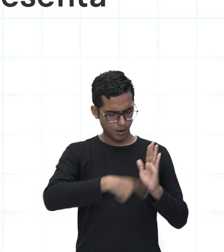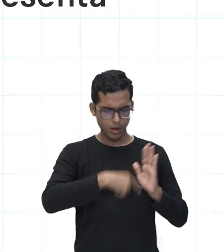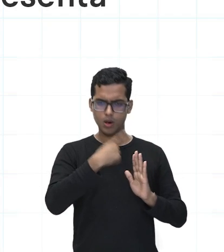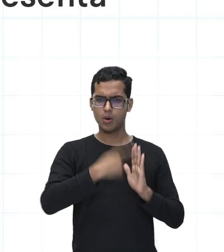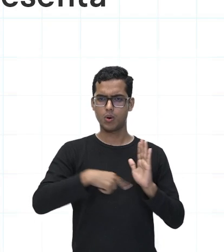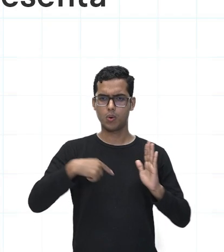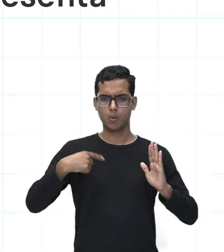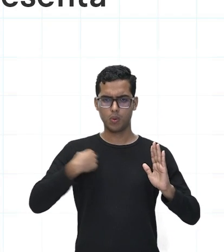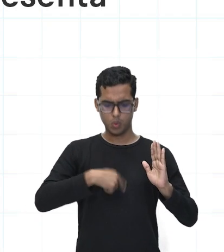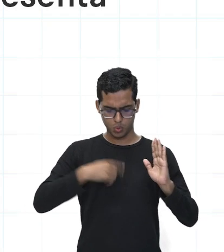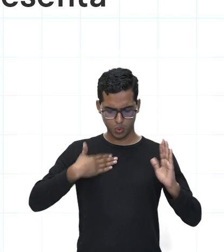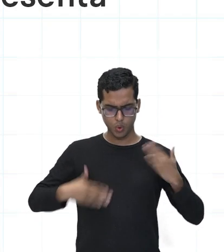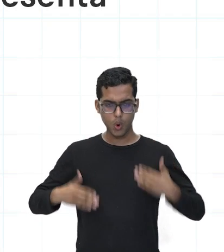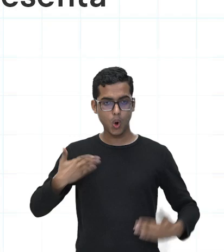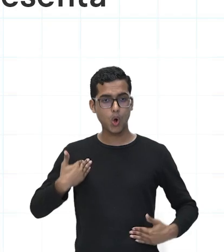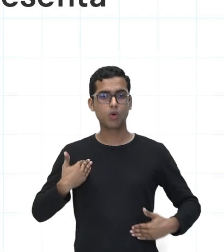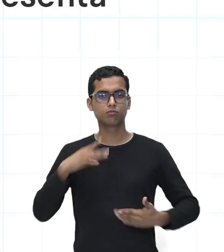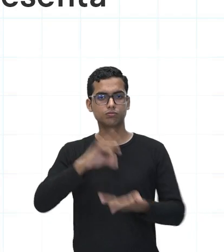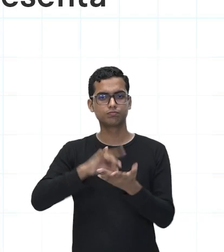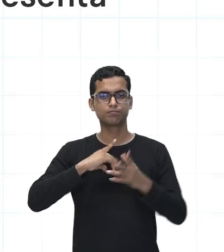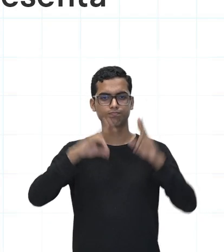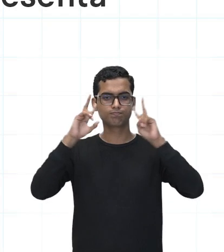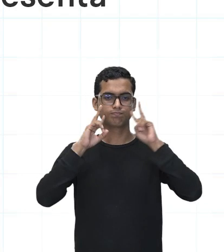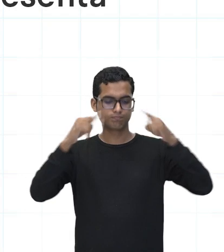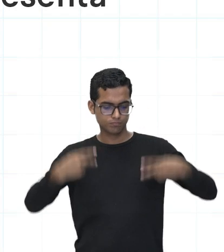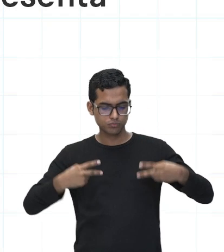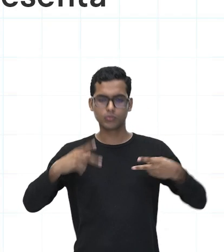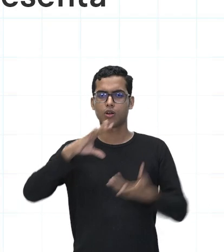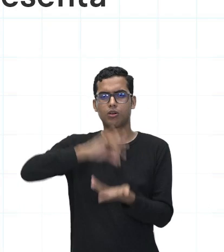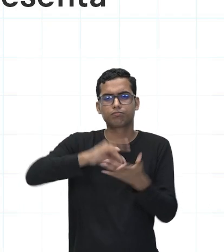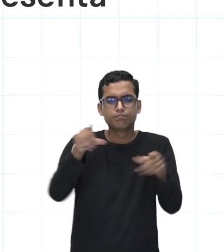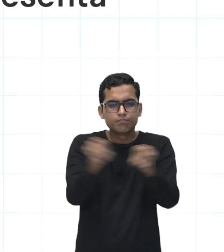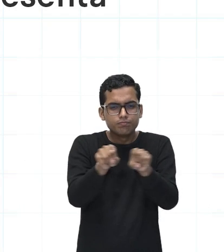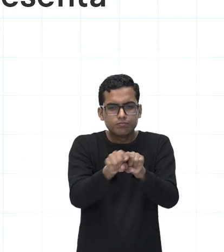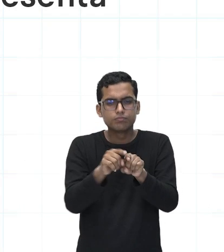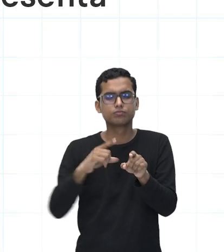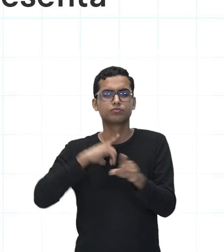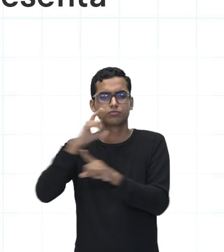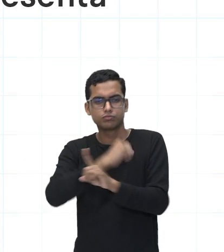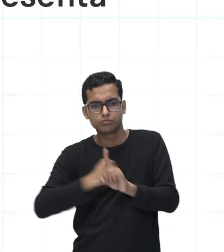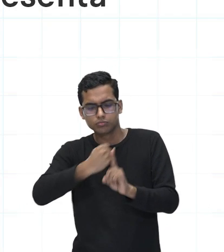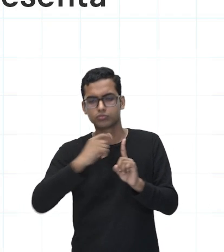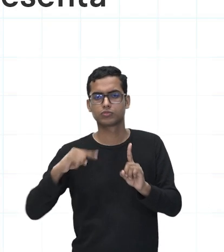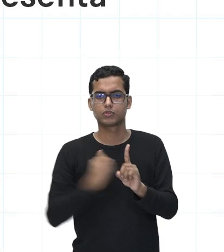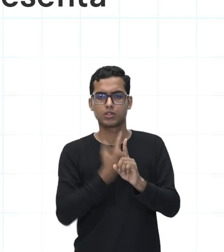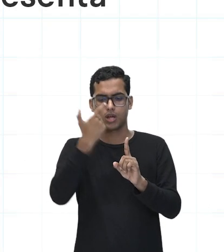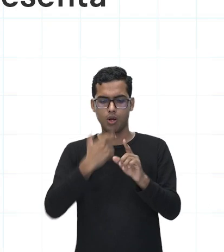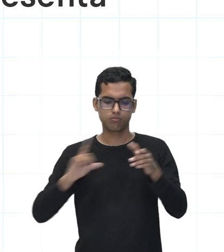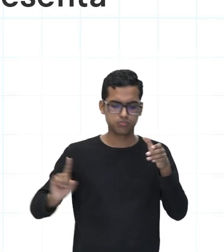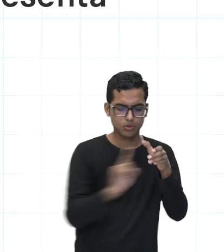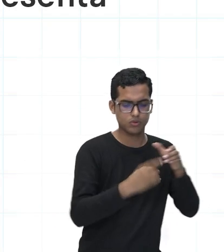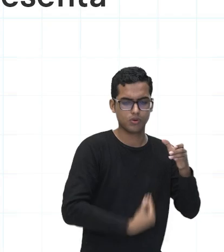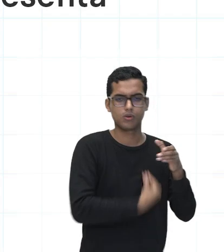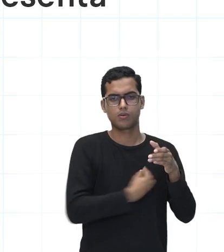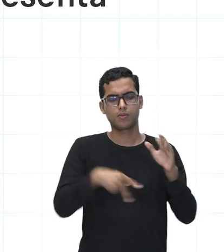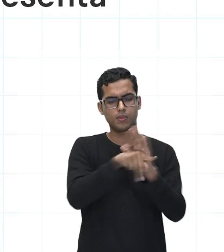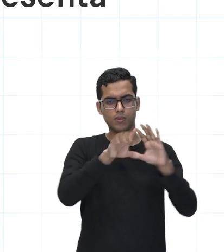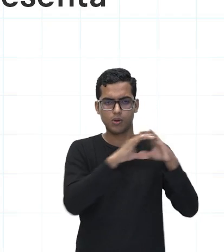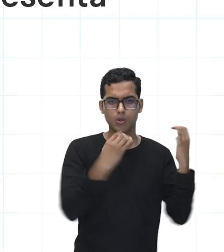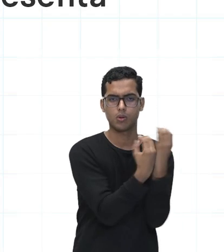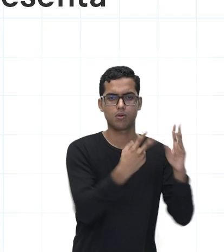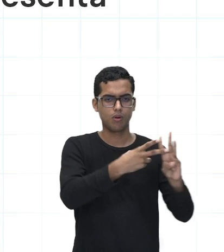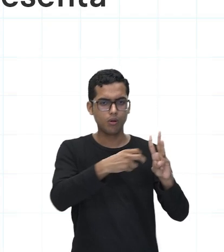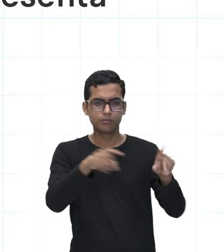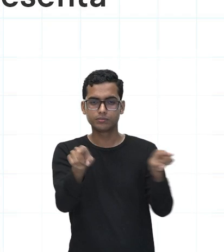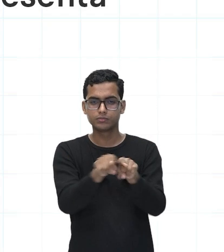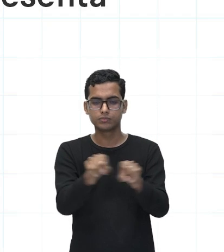e estar no mundo, na sociedade a qual pertence. A pintura representa formas geométricas